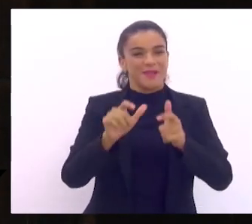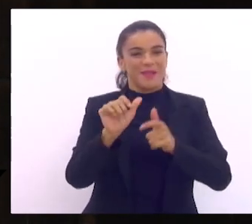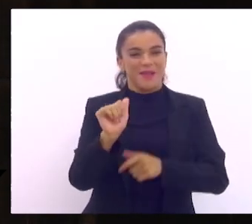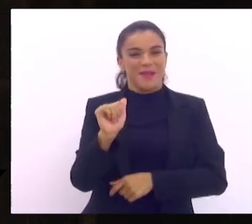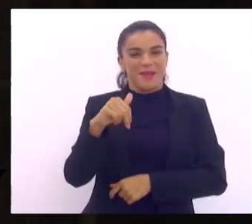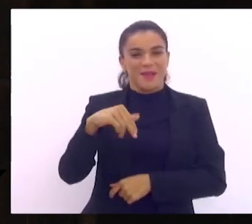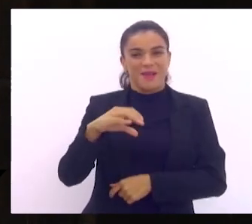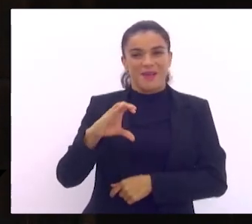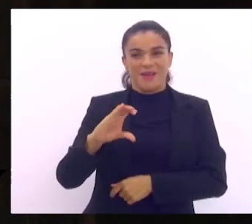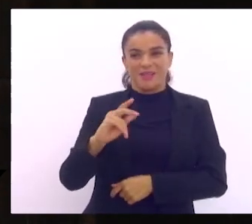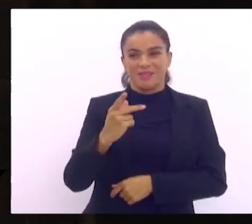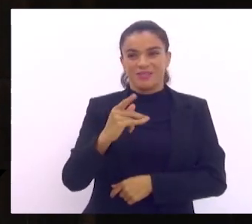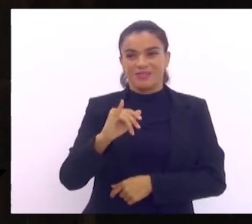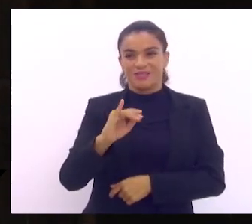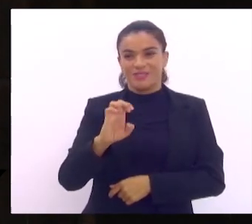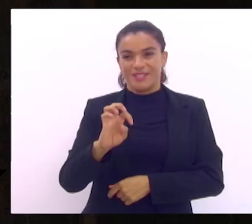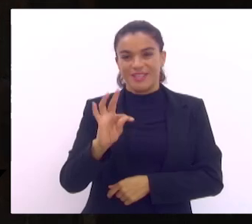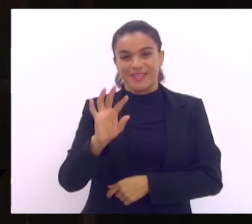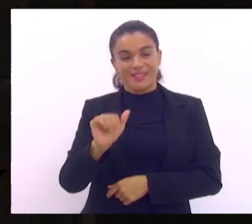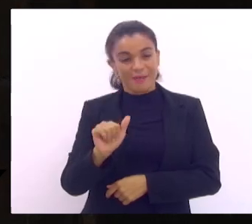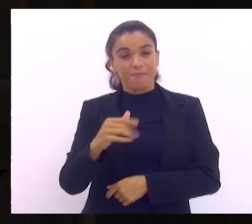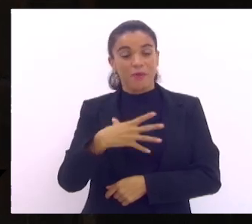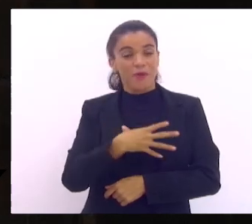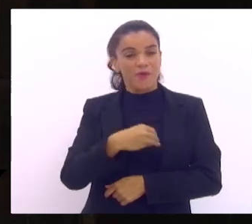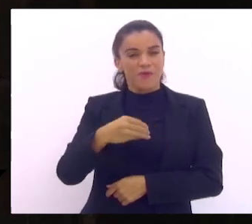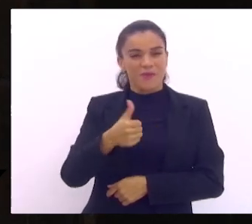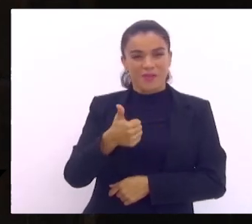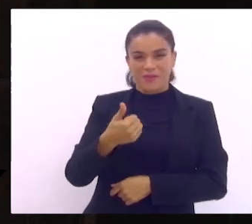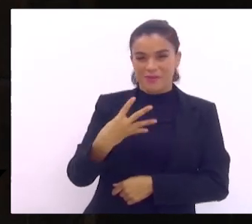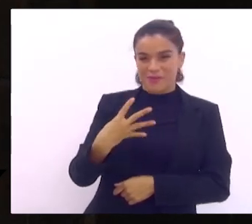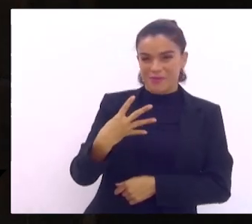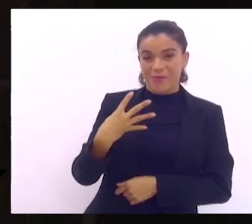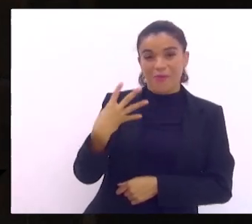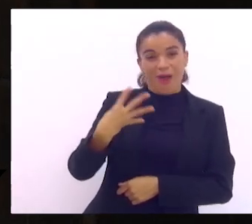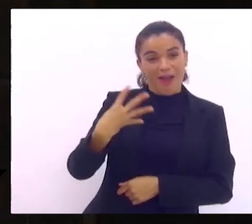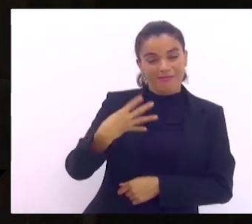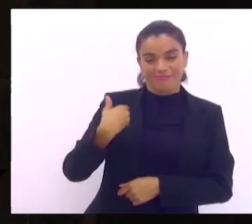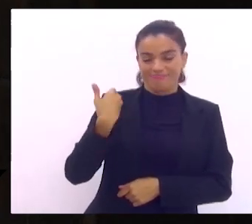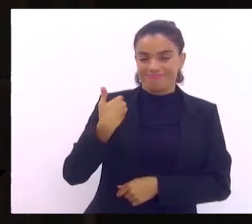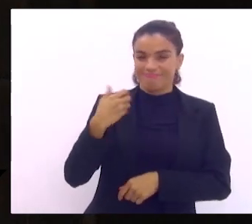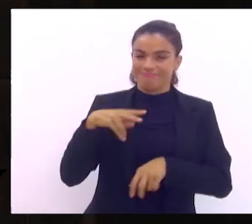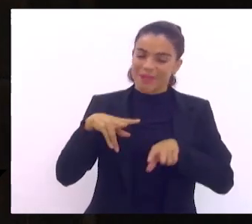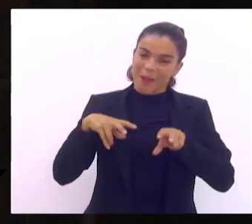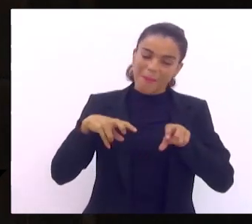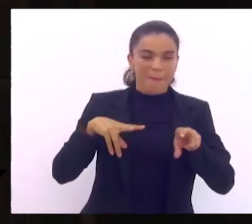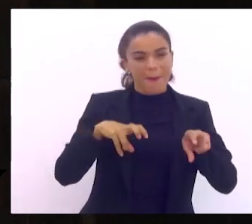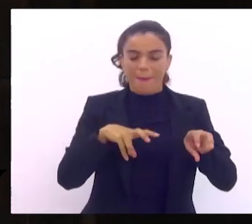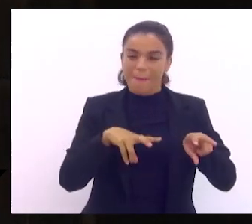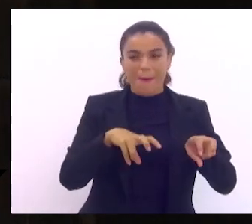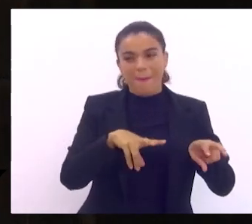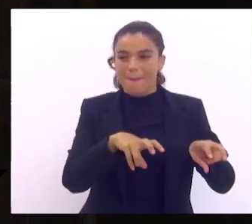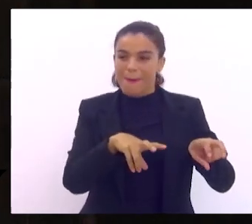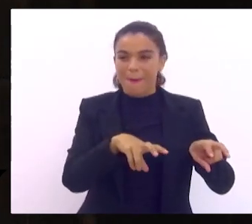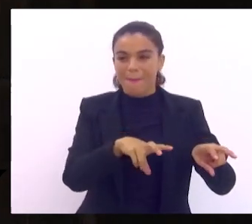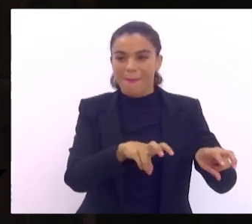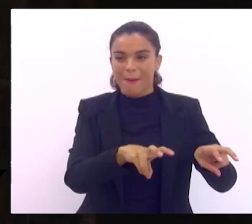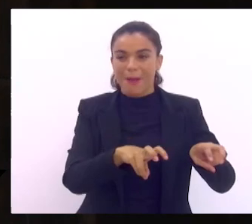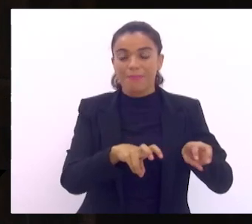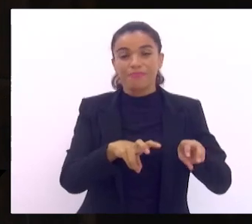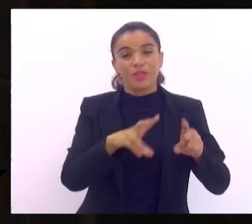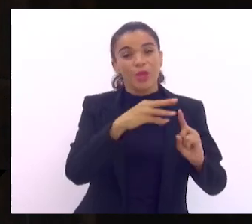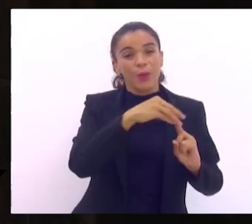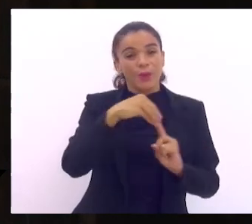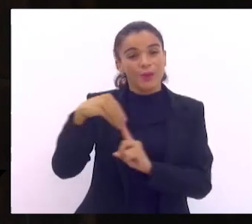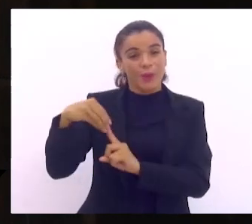meu filho, com 12 anos, corria ali na Praça Granizo, e com 12 anos eu indiquei ele lá para Gama Filho,